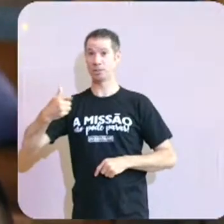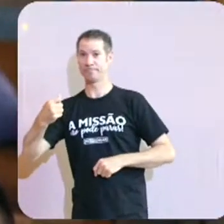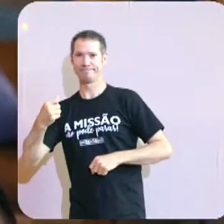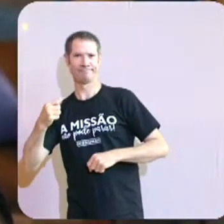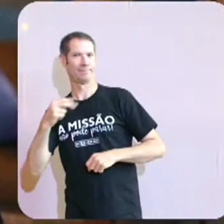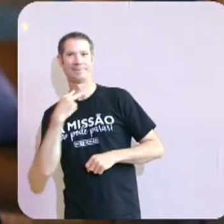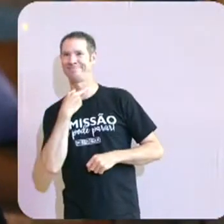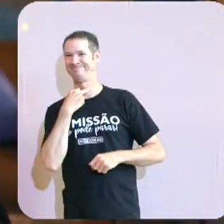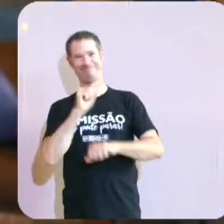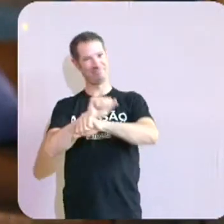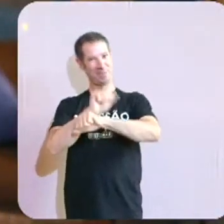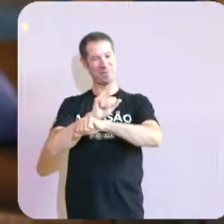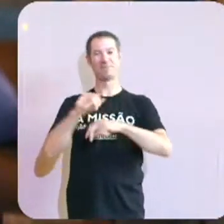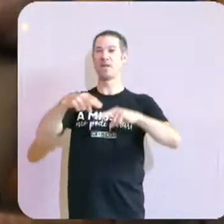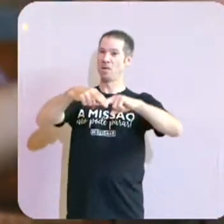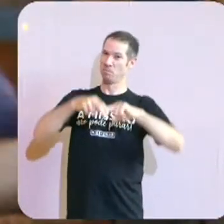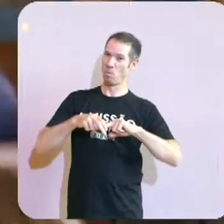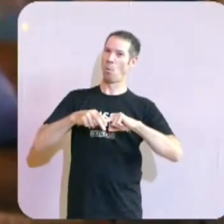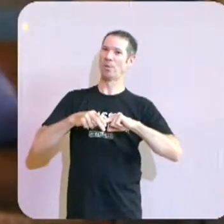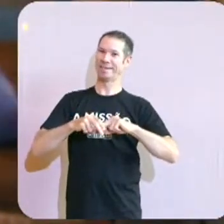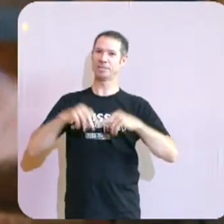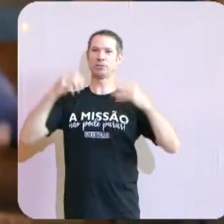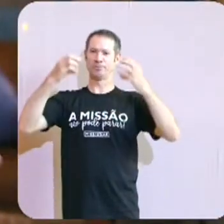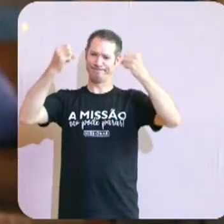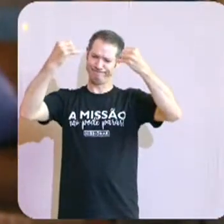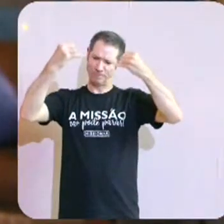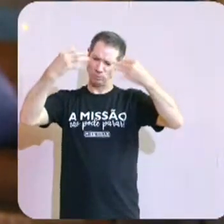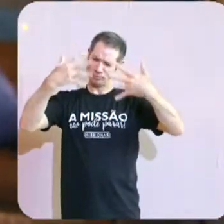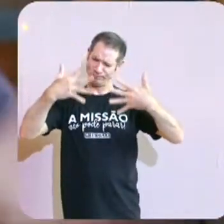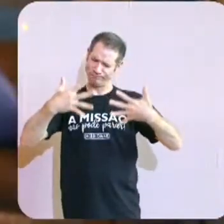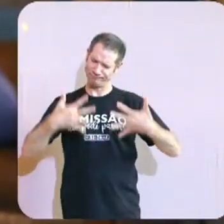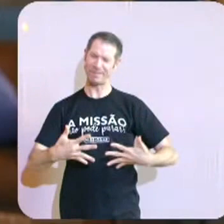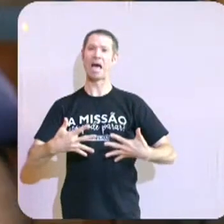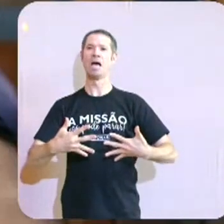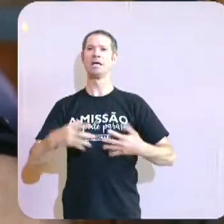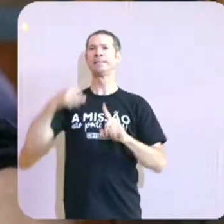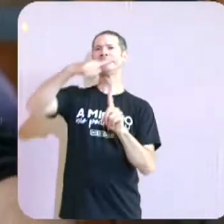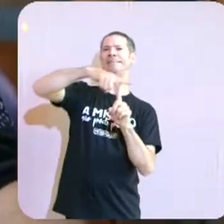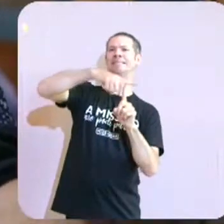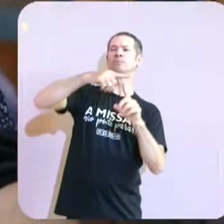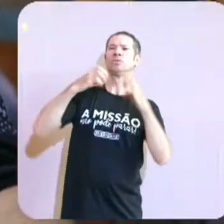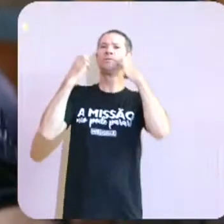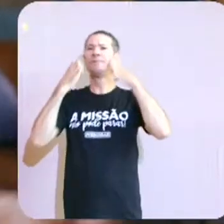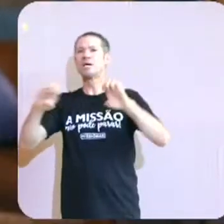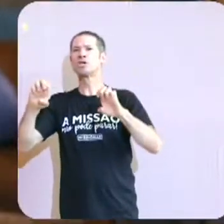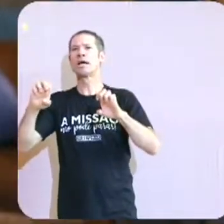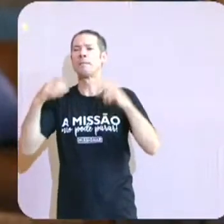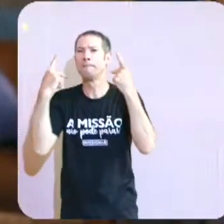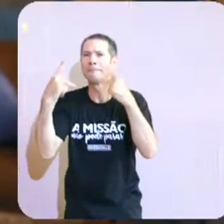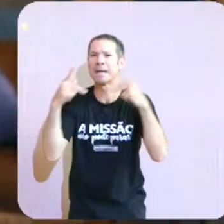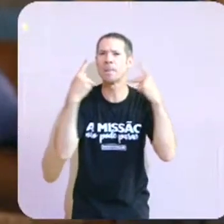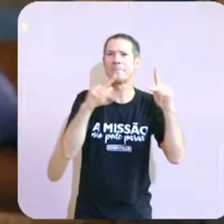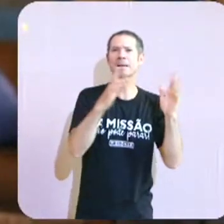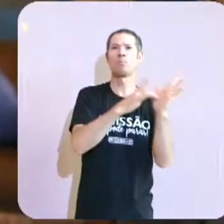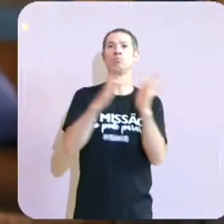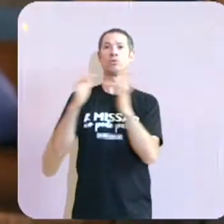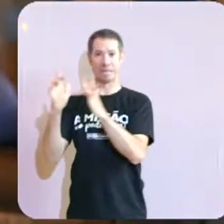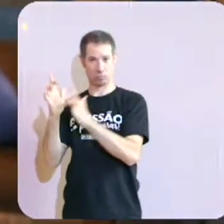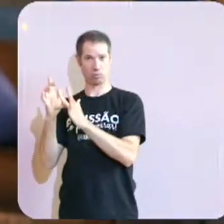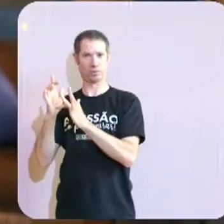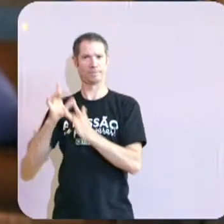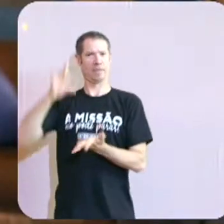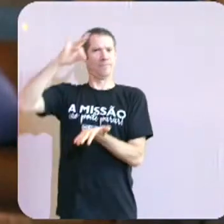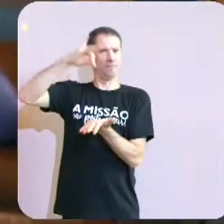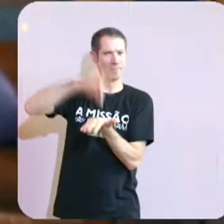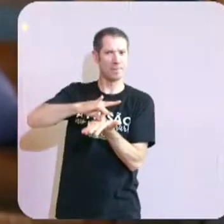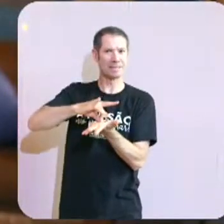parar. Por isso, após essa definição tão precisa do tipo de evangelho que deveria ser seguido e pregado, Jesus, ele faz uma afirmação